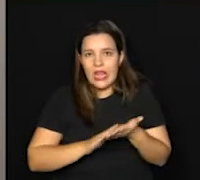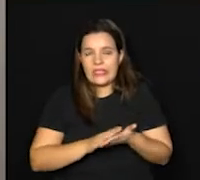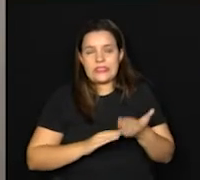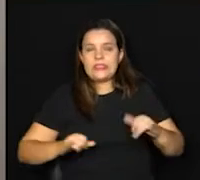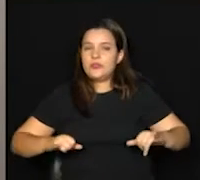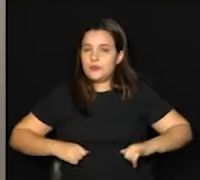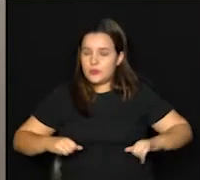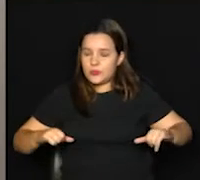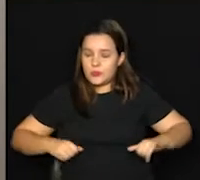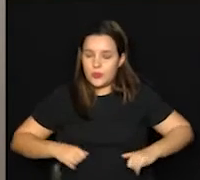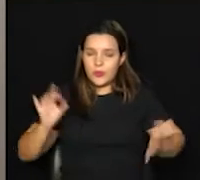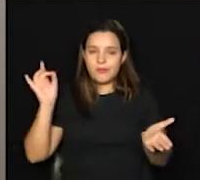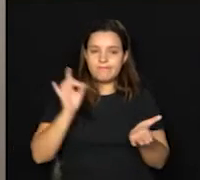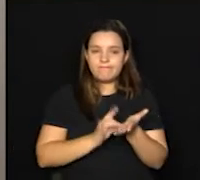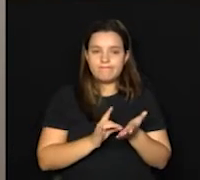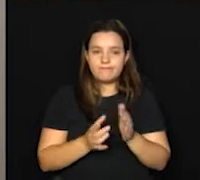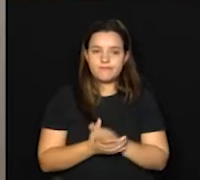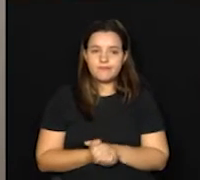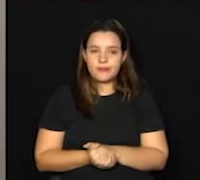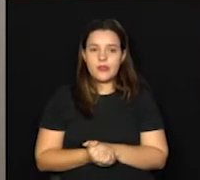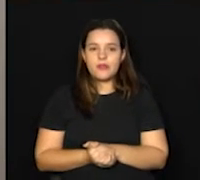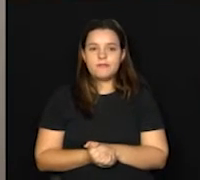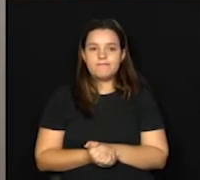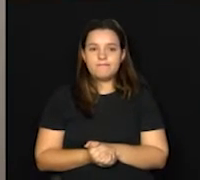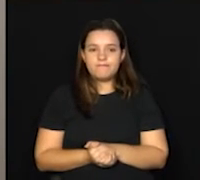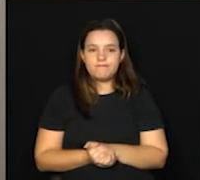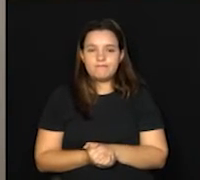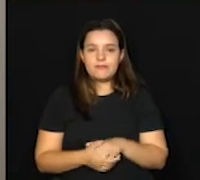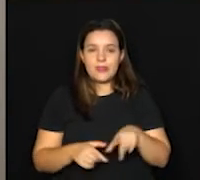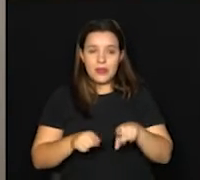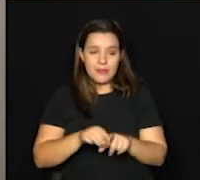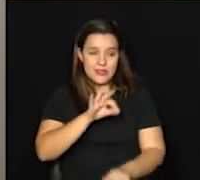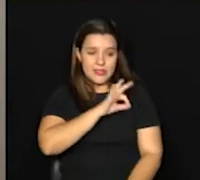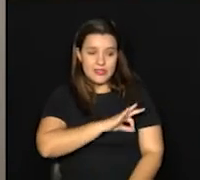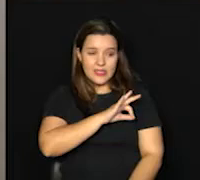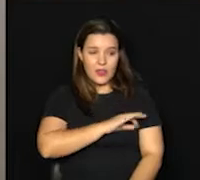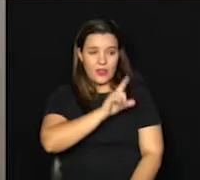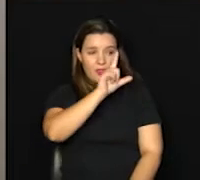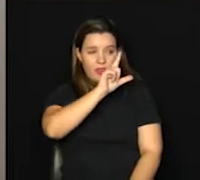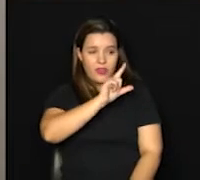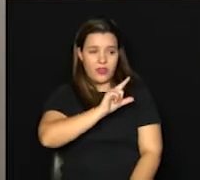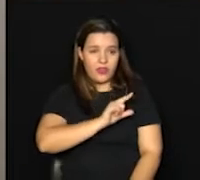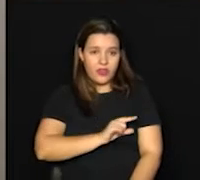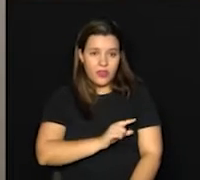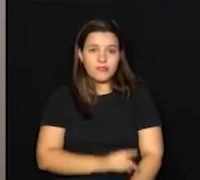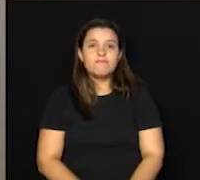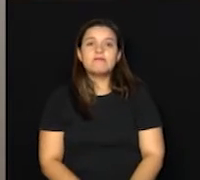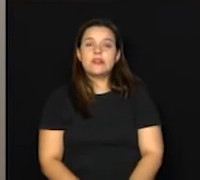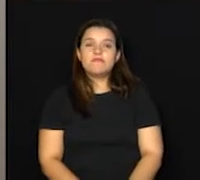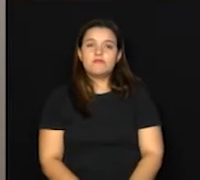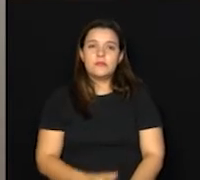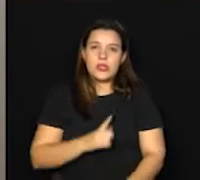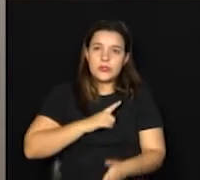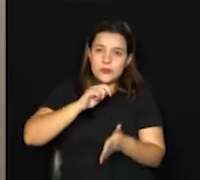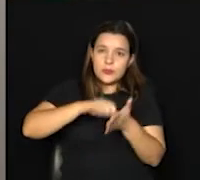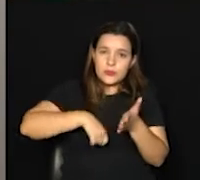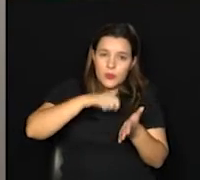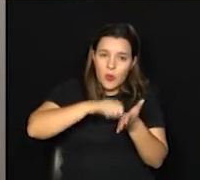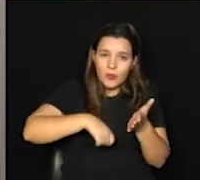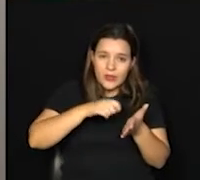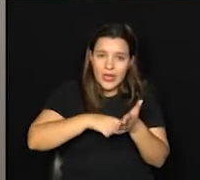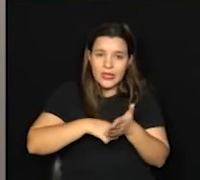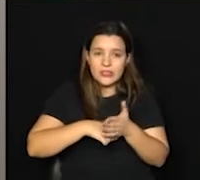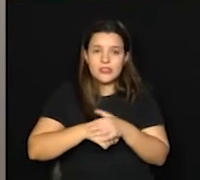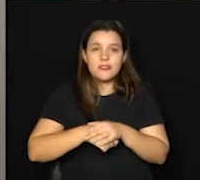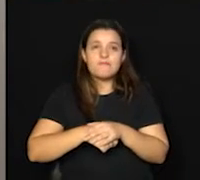redução significativa da massa salarial pelos contratos de redução de carga e salário, que embora tenham